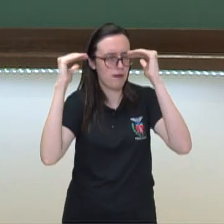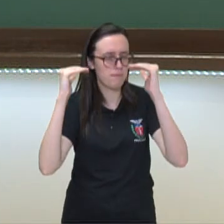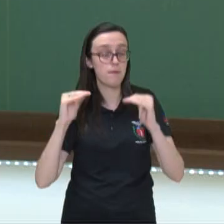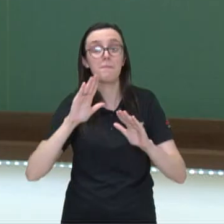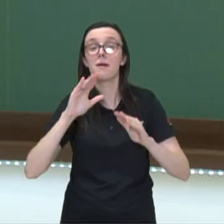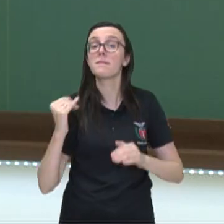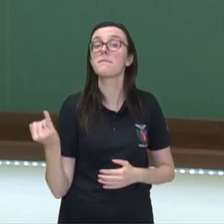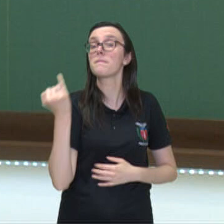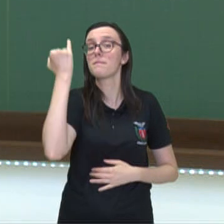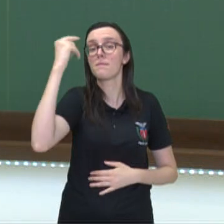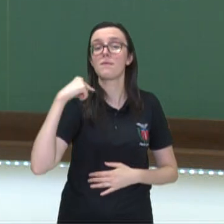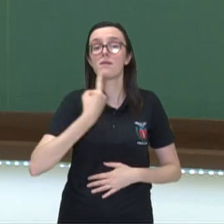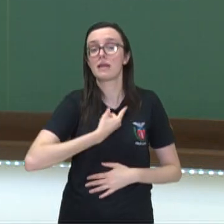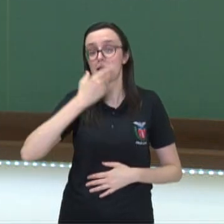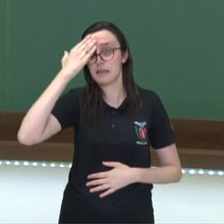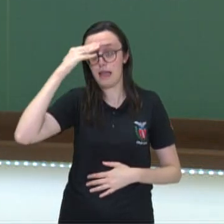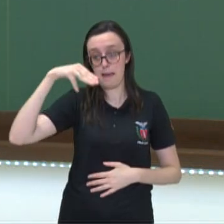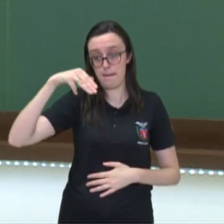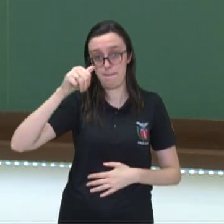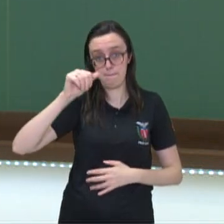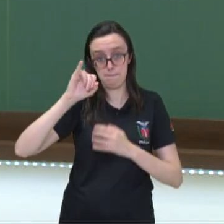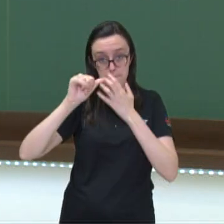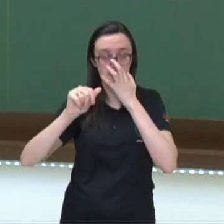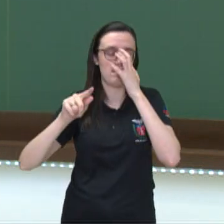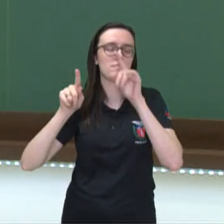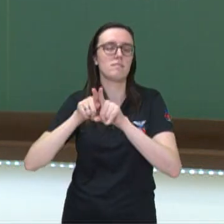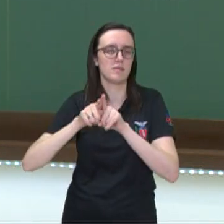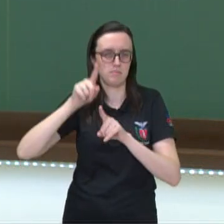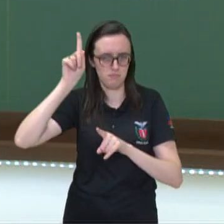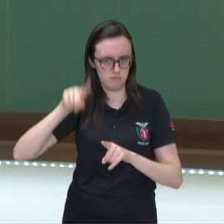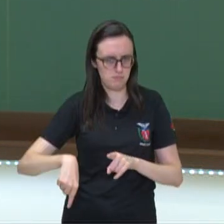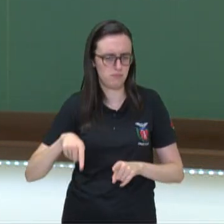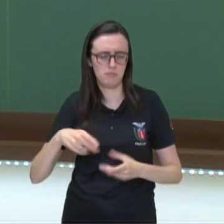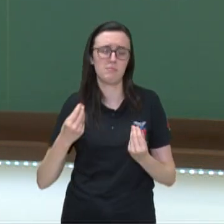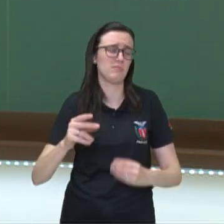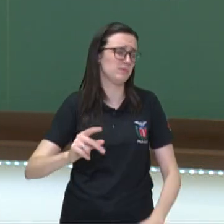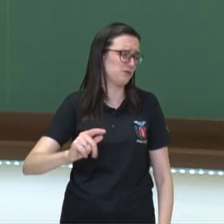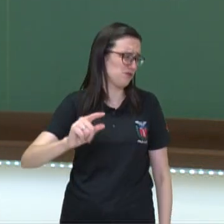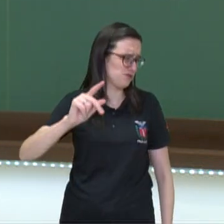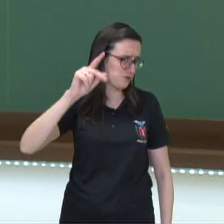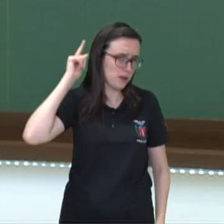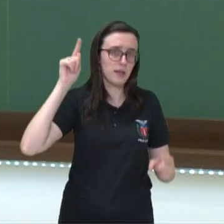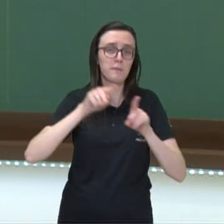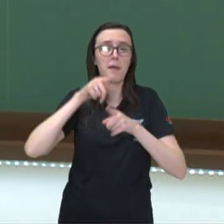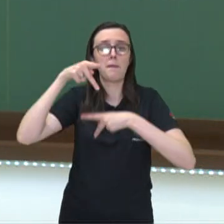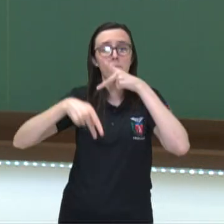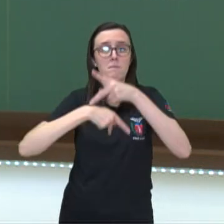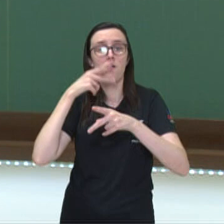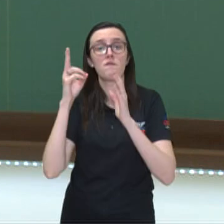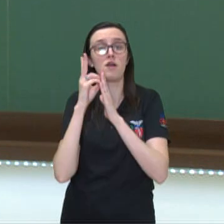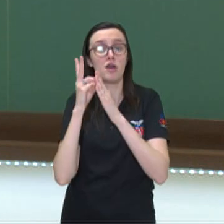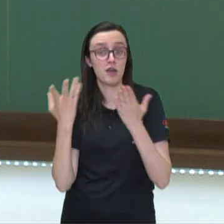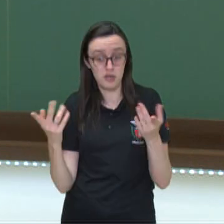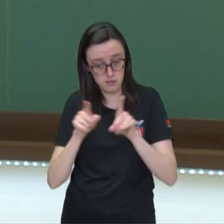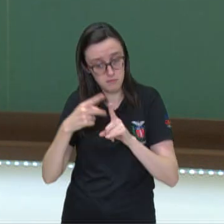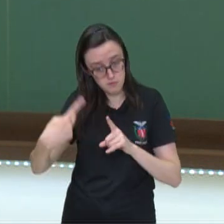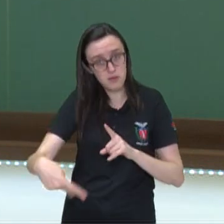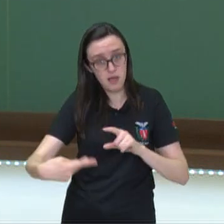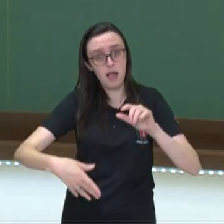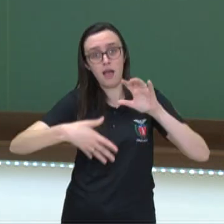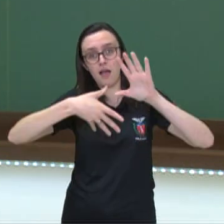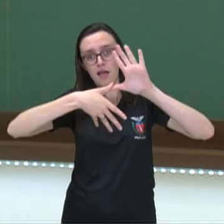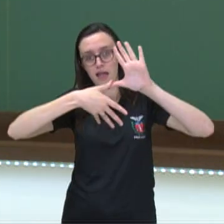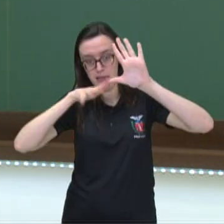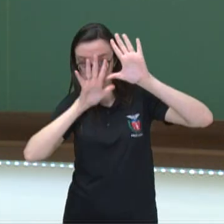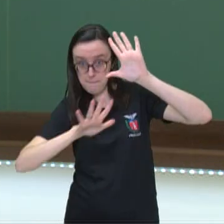mais importante é a gente saber que o calendário maia também é um dos calendários muito antigo e é dos povos indígenas aqui da América. Então,